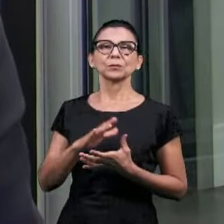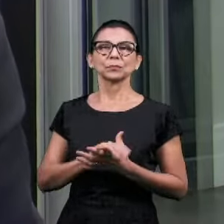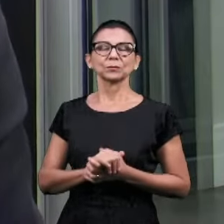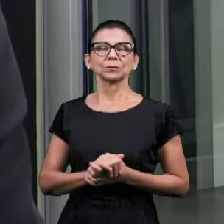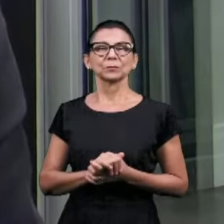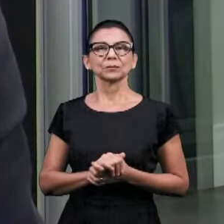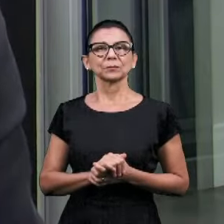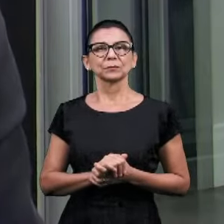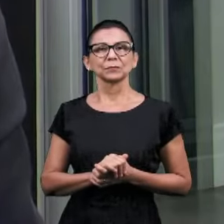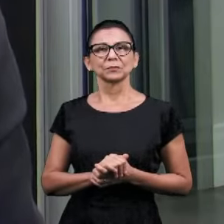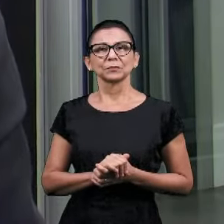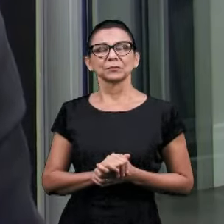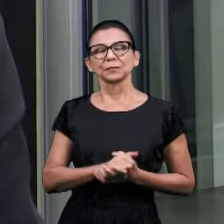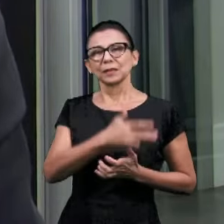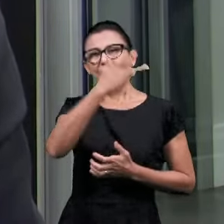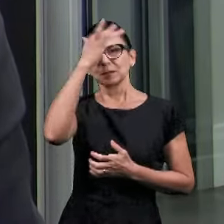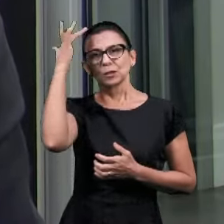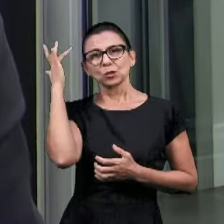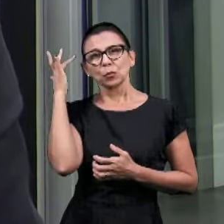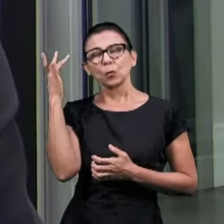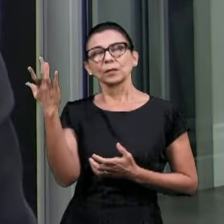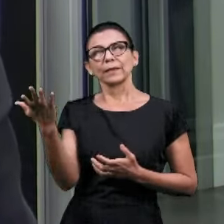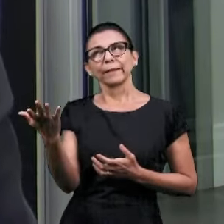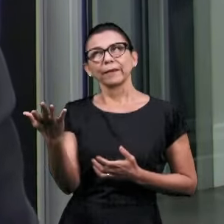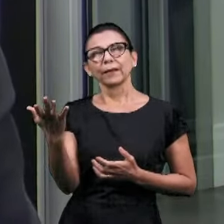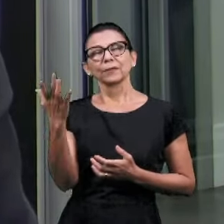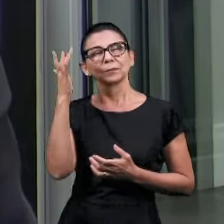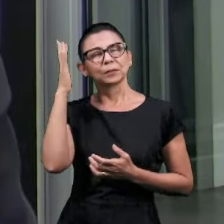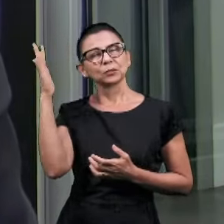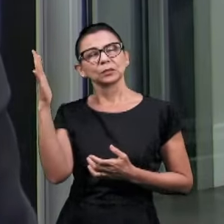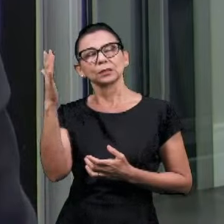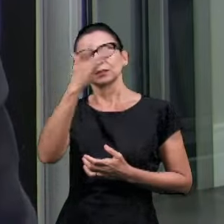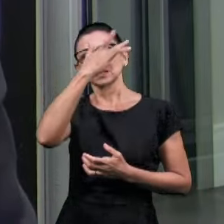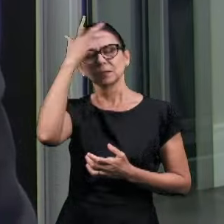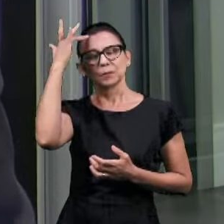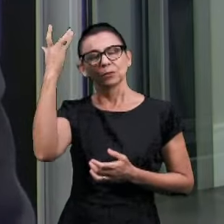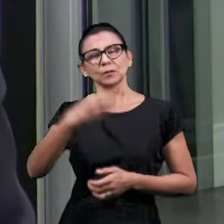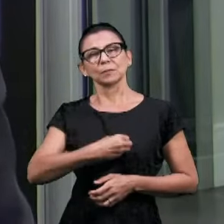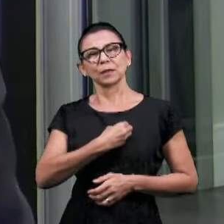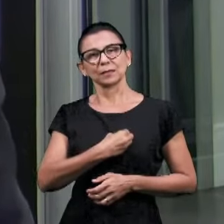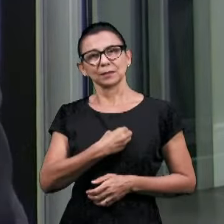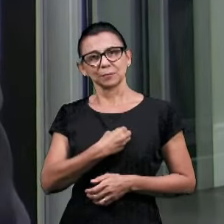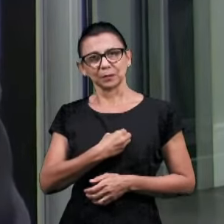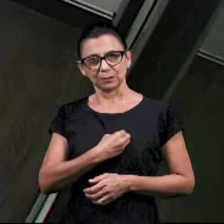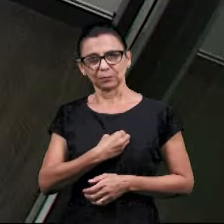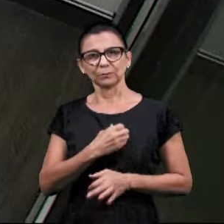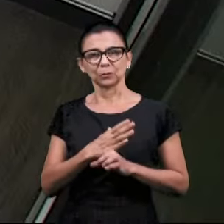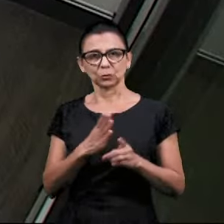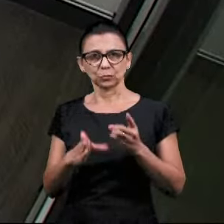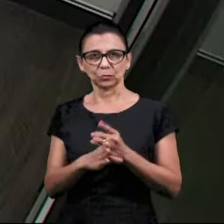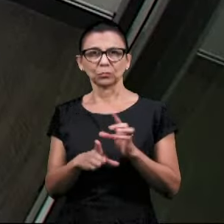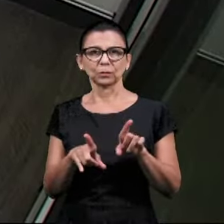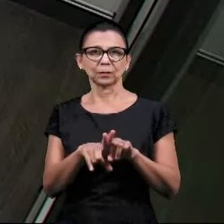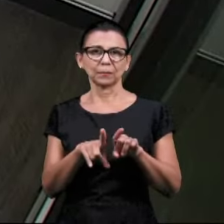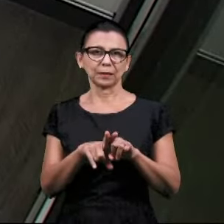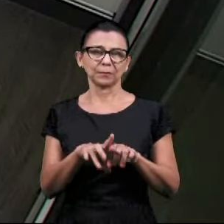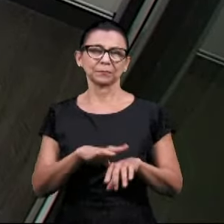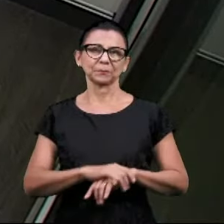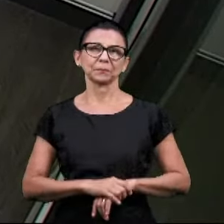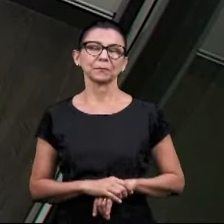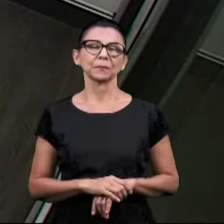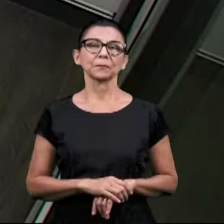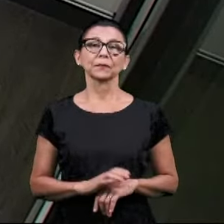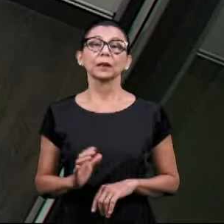daquele momento. Então, só é por conta da presença do Espírito Santo. É interessante, Jorge, o pastor falar isso,